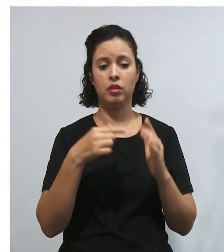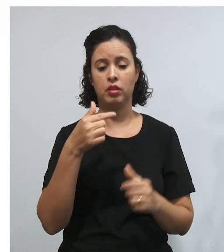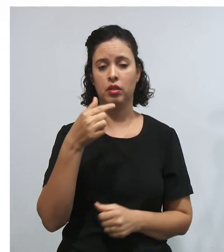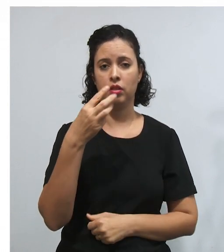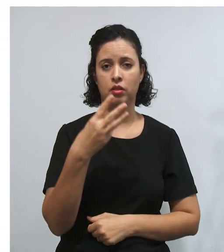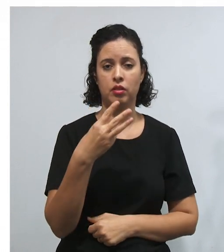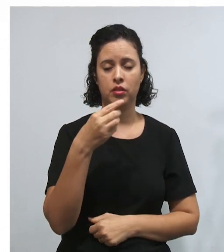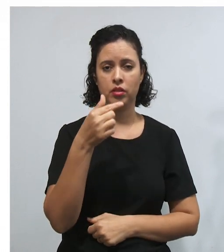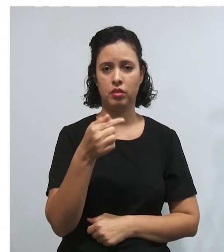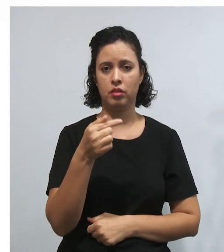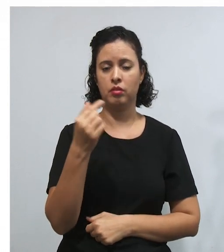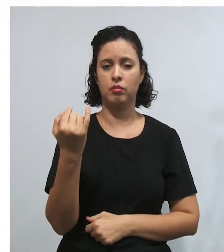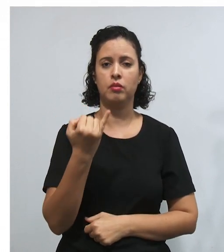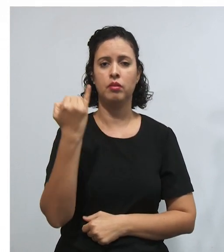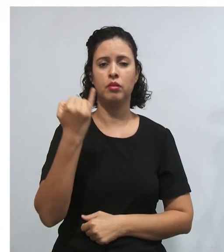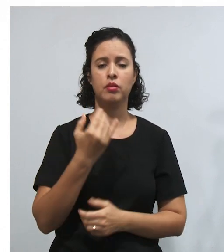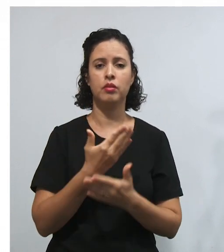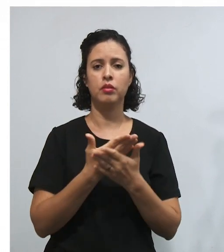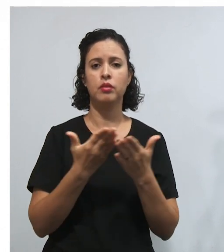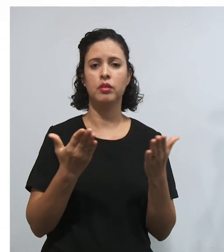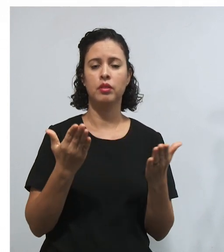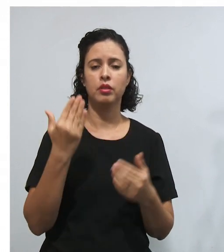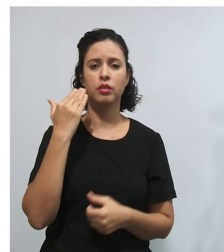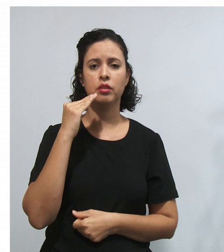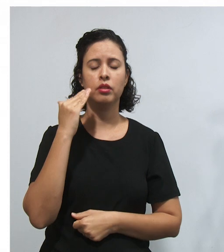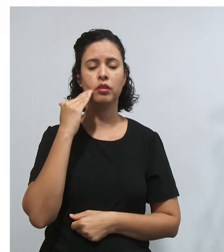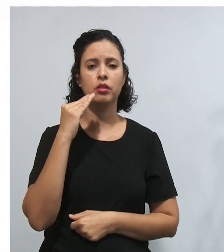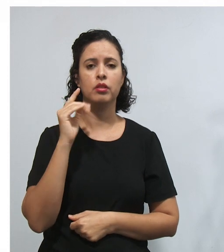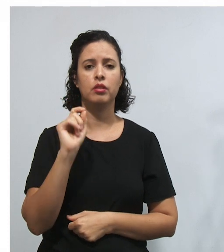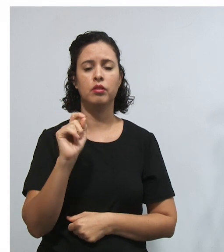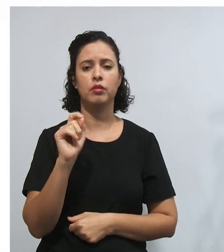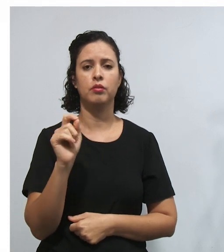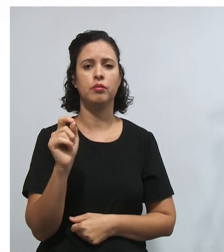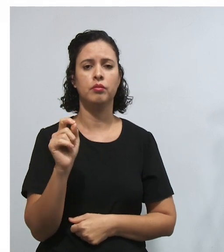artigo 37, que é importante para você entender